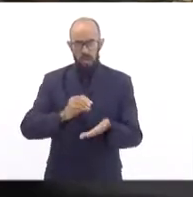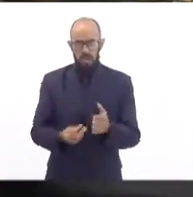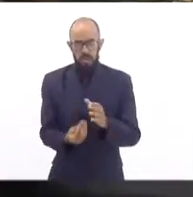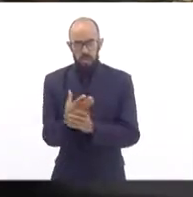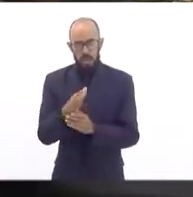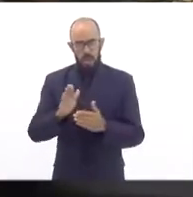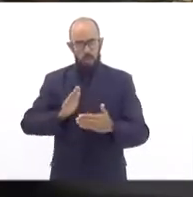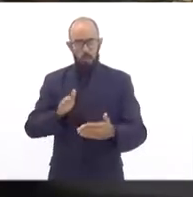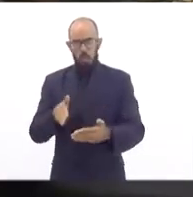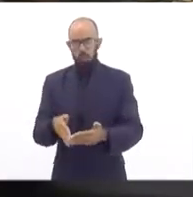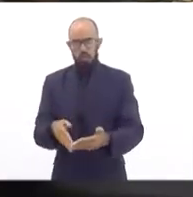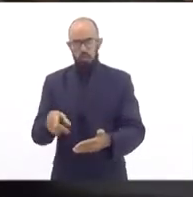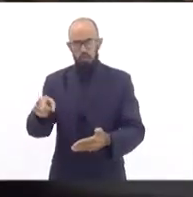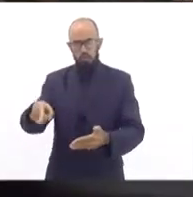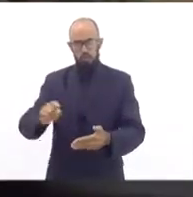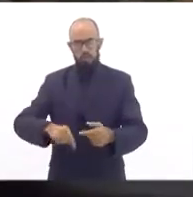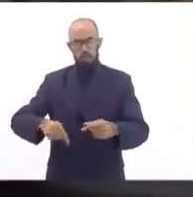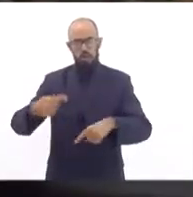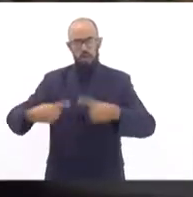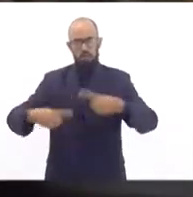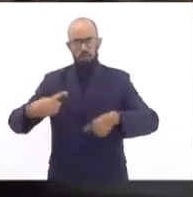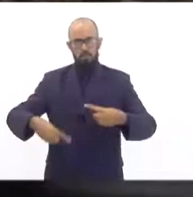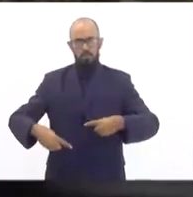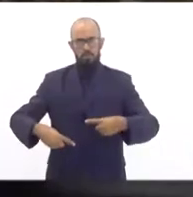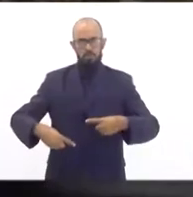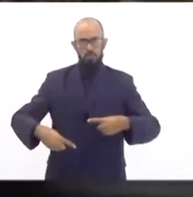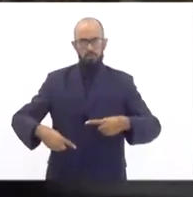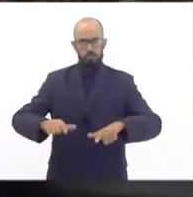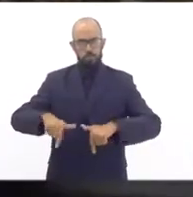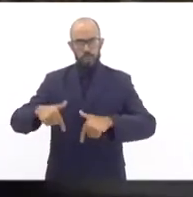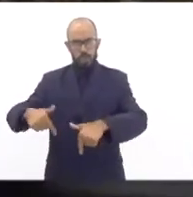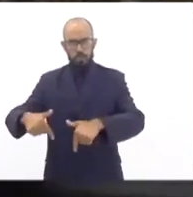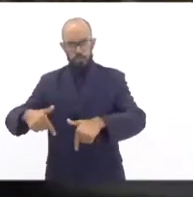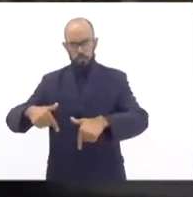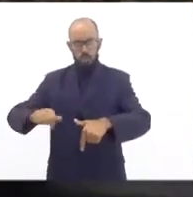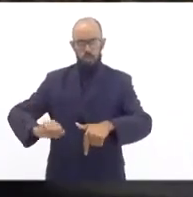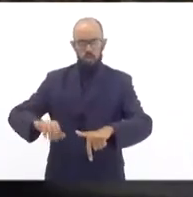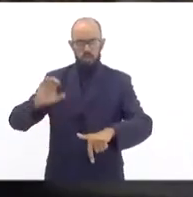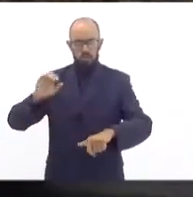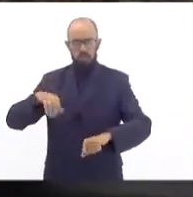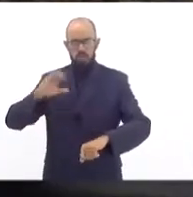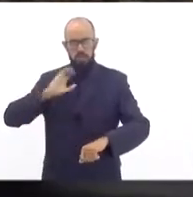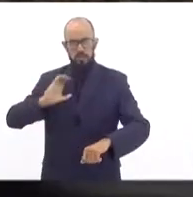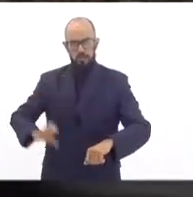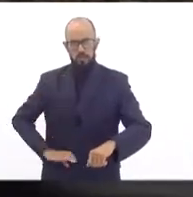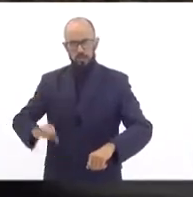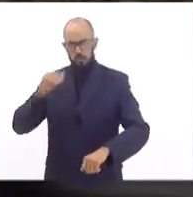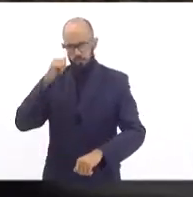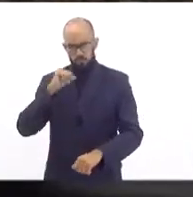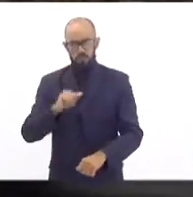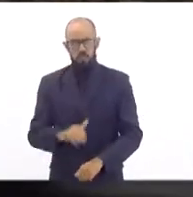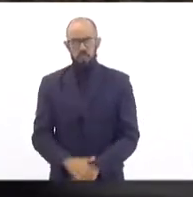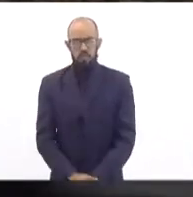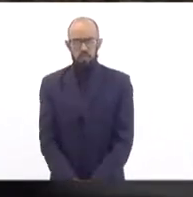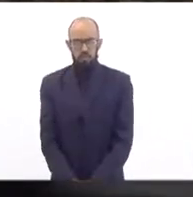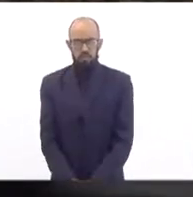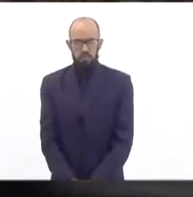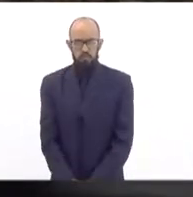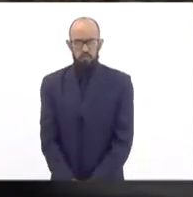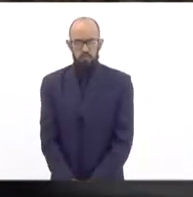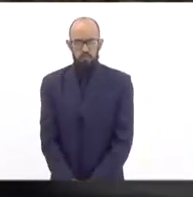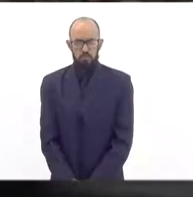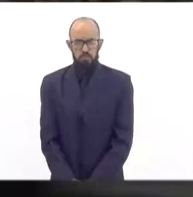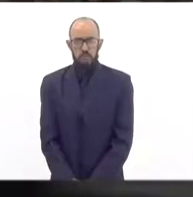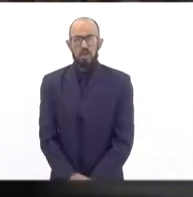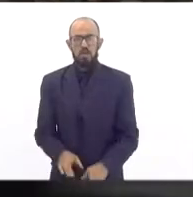que se tivesse aplicação nas ações de fortalecimento da cidadania feminina. Então, feitas